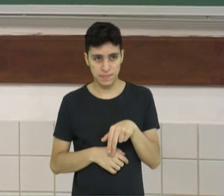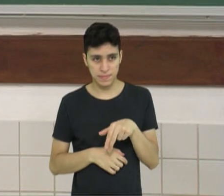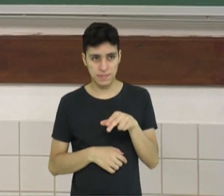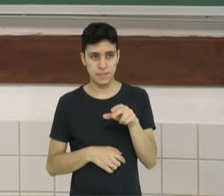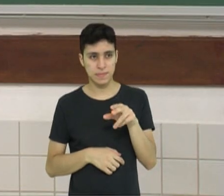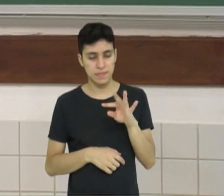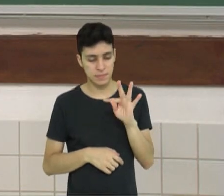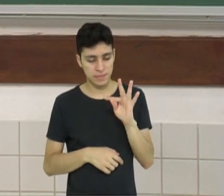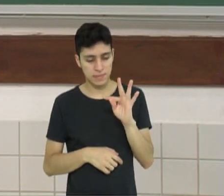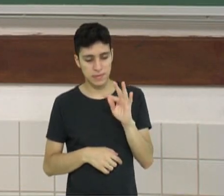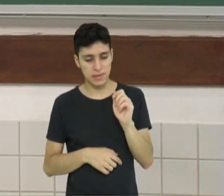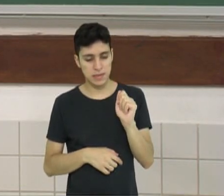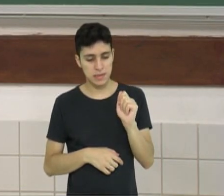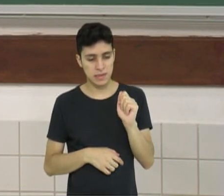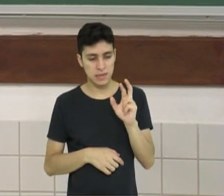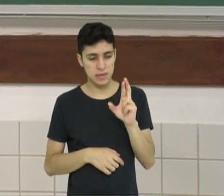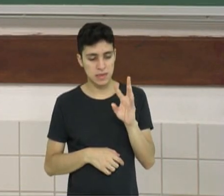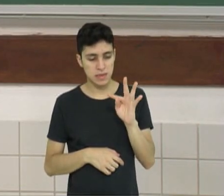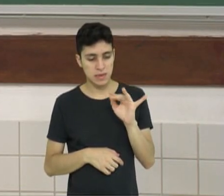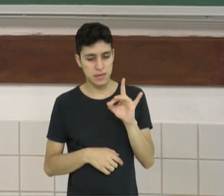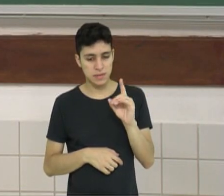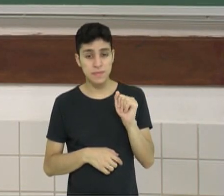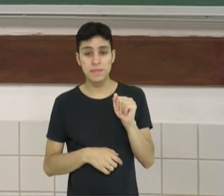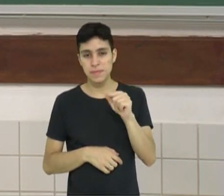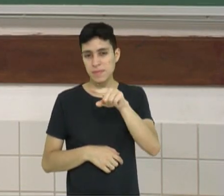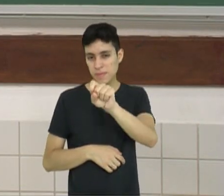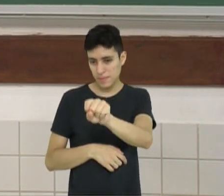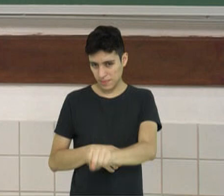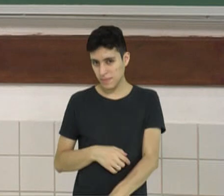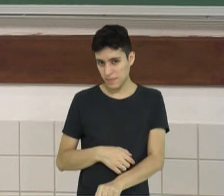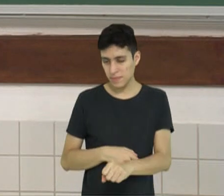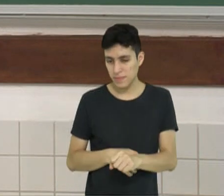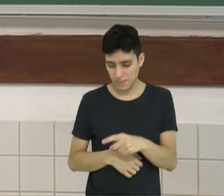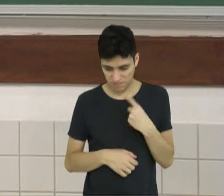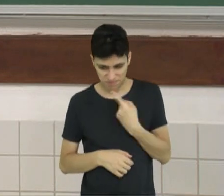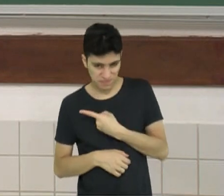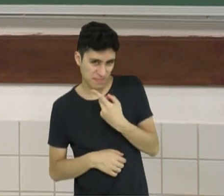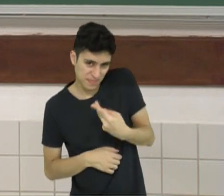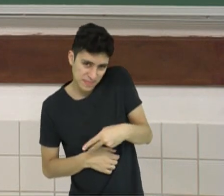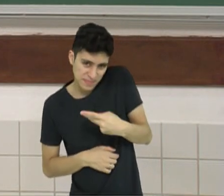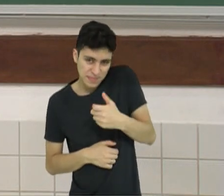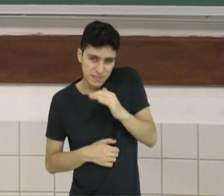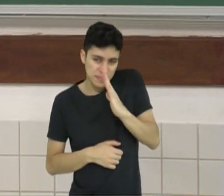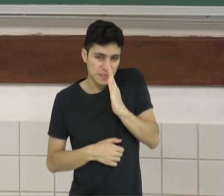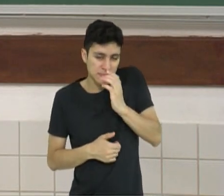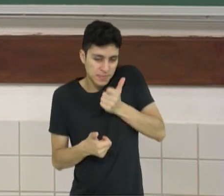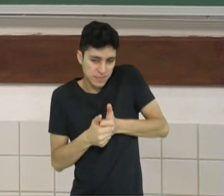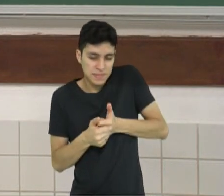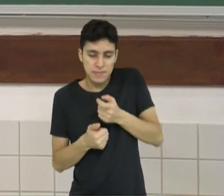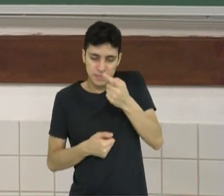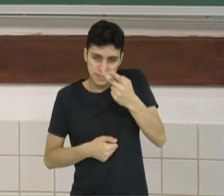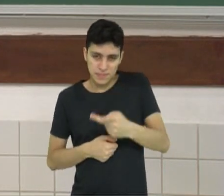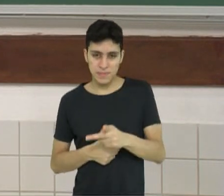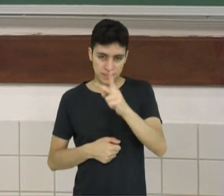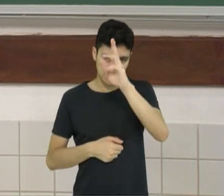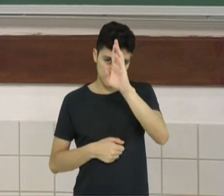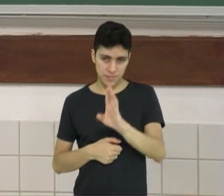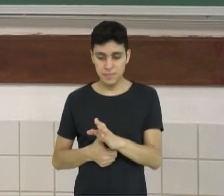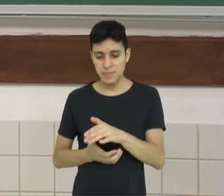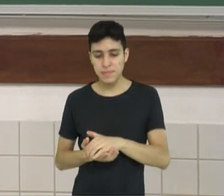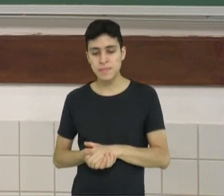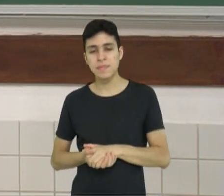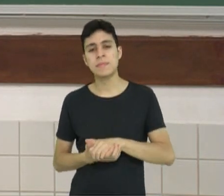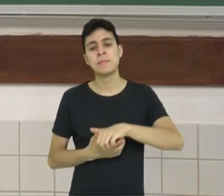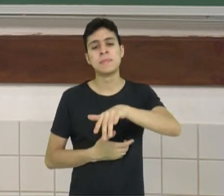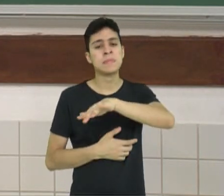seria o Polo Sul, que a gente chama de Polo Sul aqui, é o nosso polo, né, está mais próximo da nossa região aqui. É uma área que